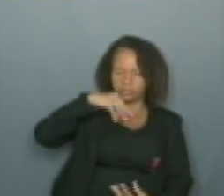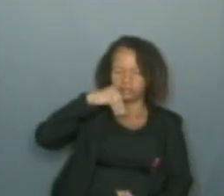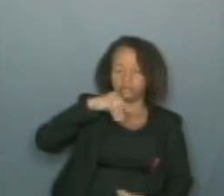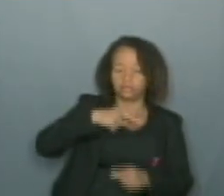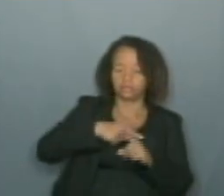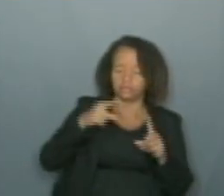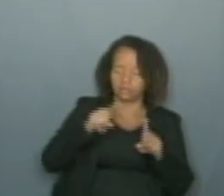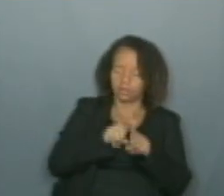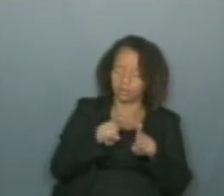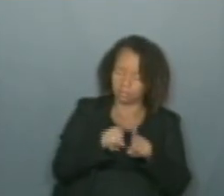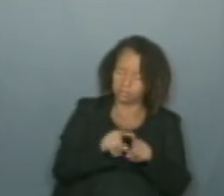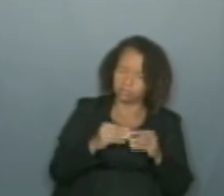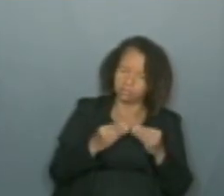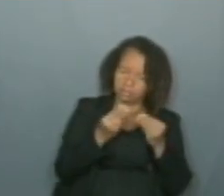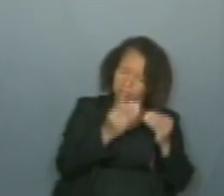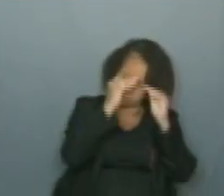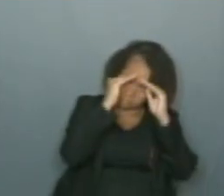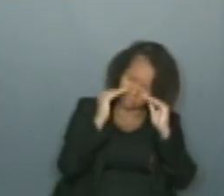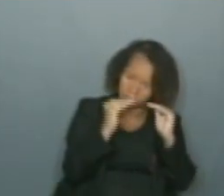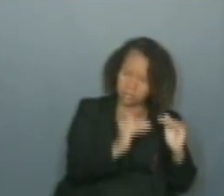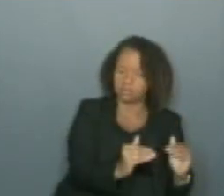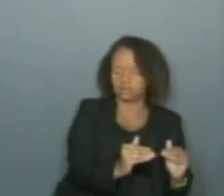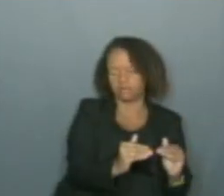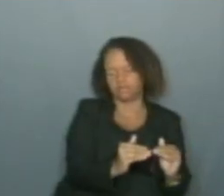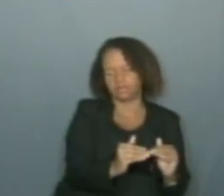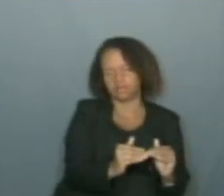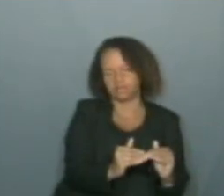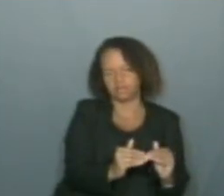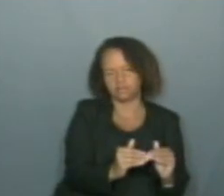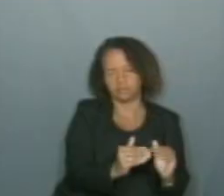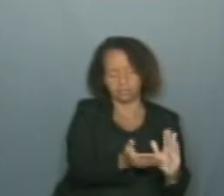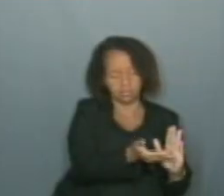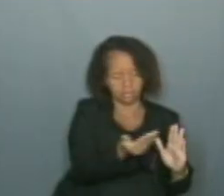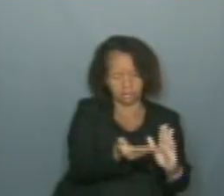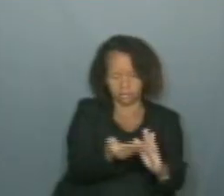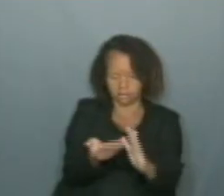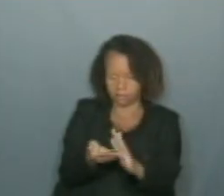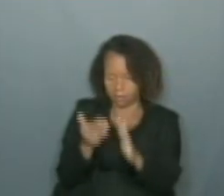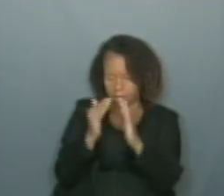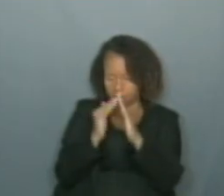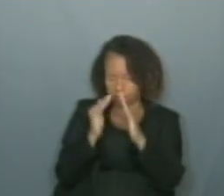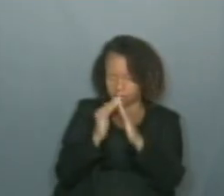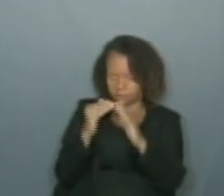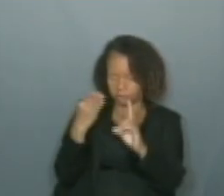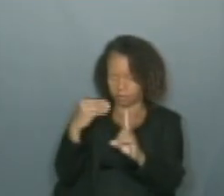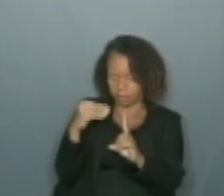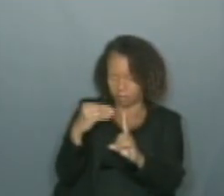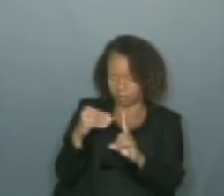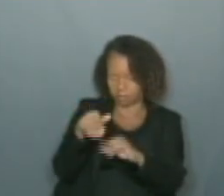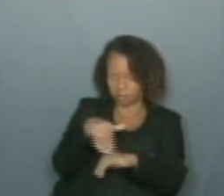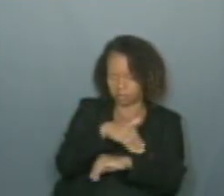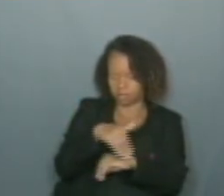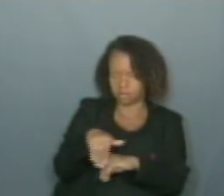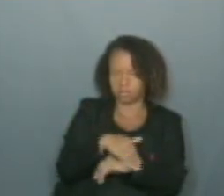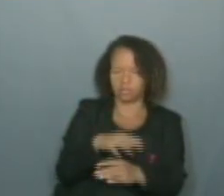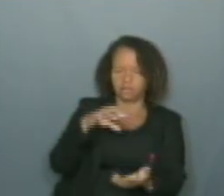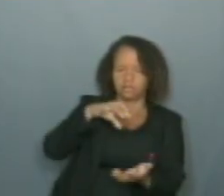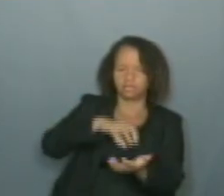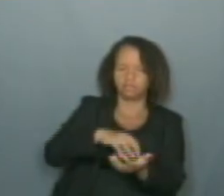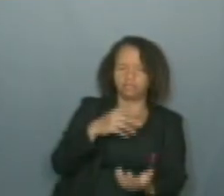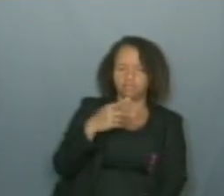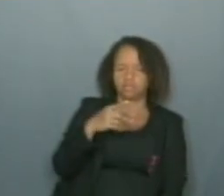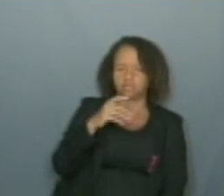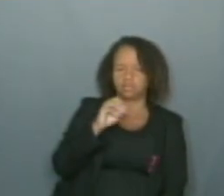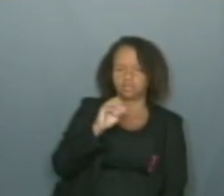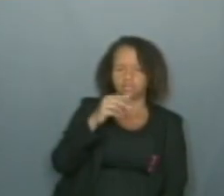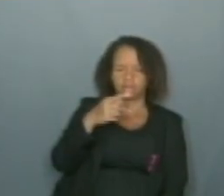busca levar dignidade, tirar as pessoas dessa situação. O Centro Pop hoje ele